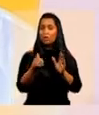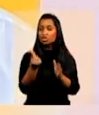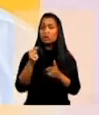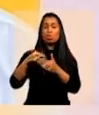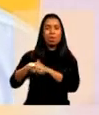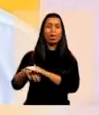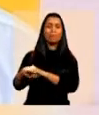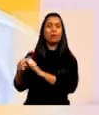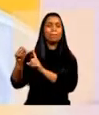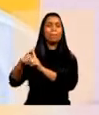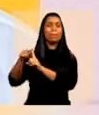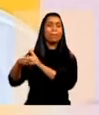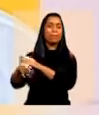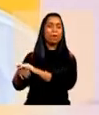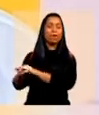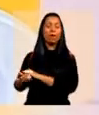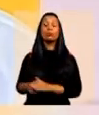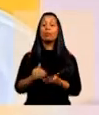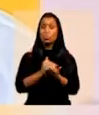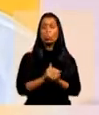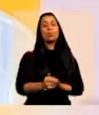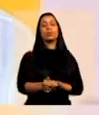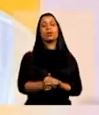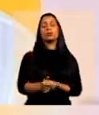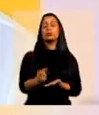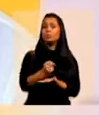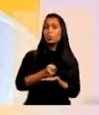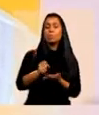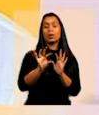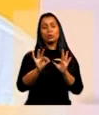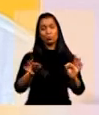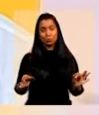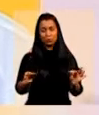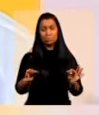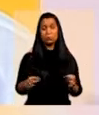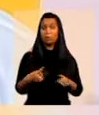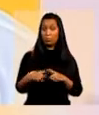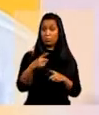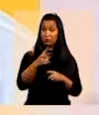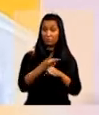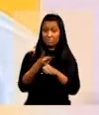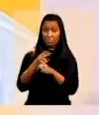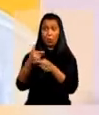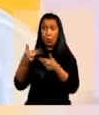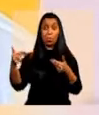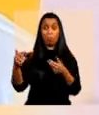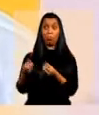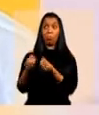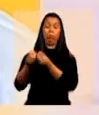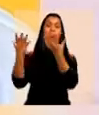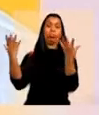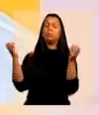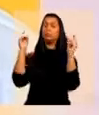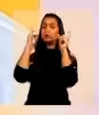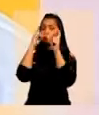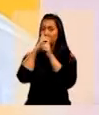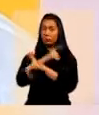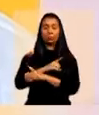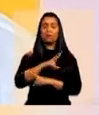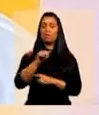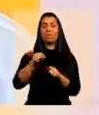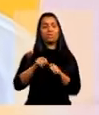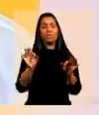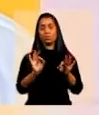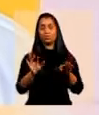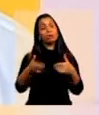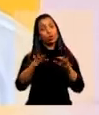você guardar aquele pequeno valor todo mês. Simplesmente comece pelo básico, pelo simples. Porque se você procurar fórmulas mirabolantes, coisas difíceis a gente